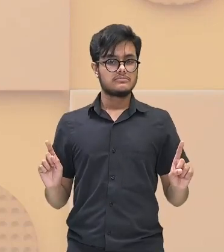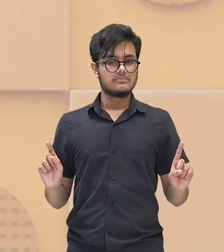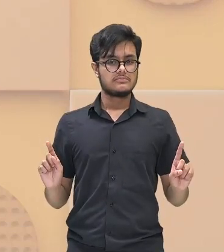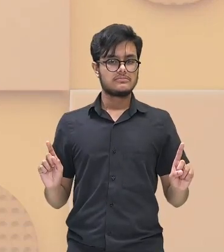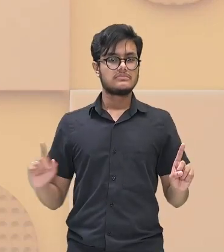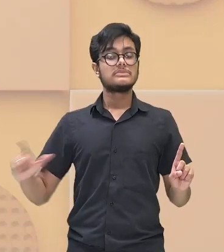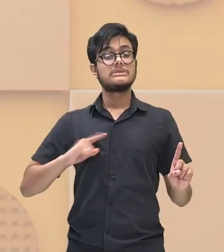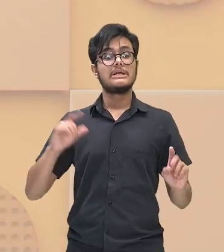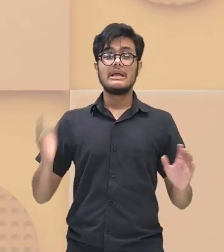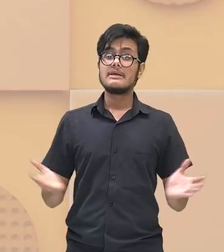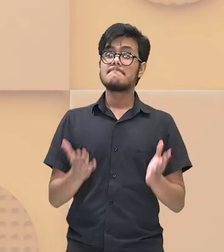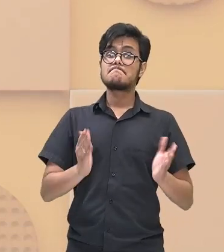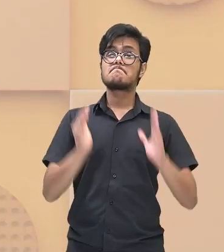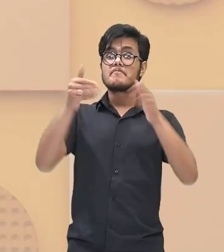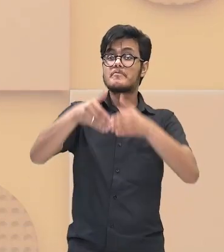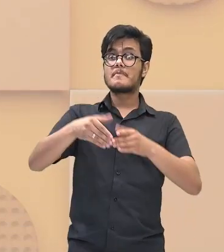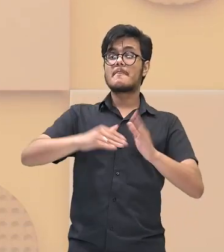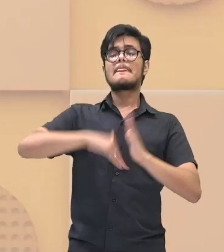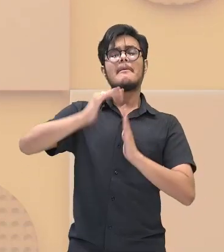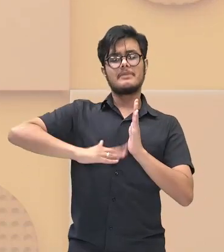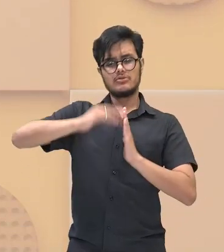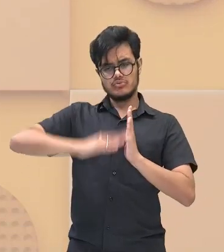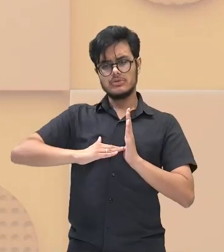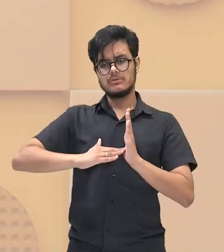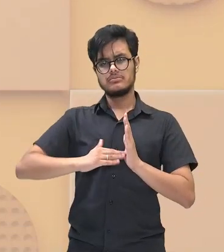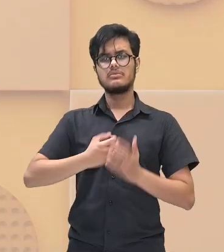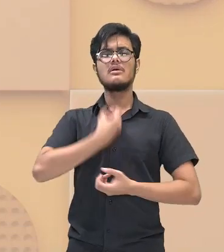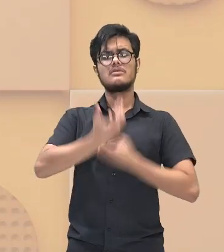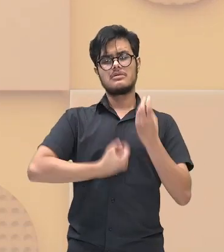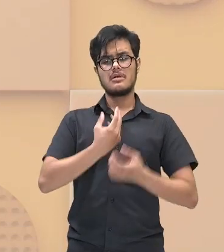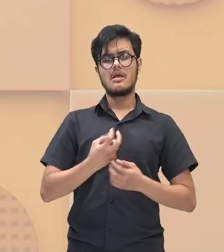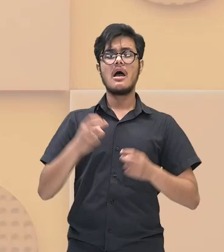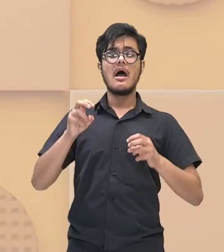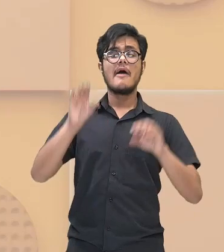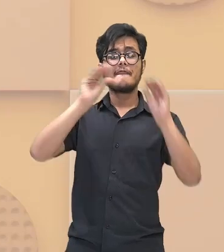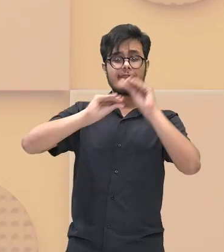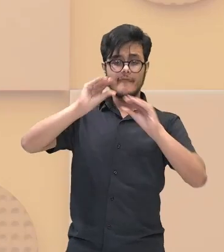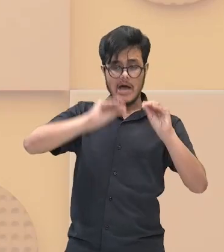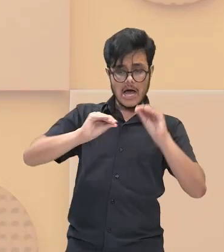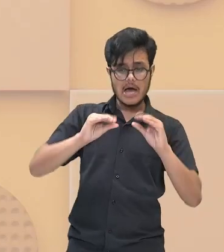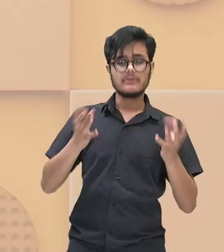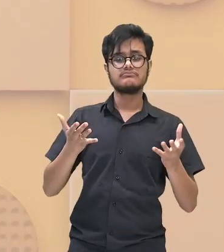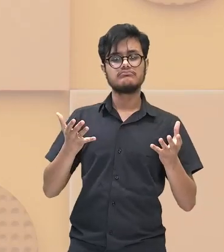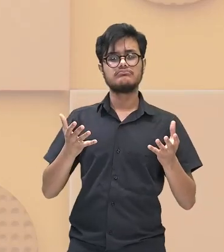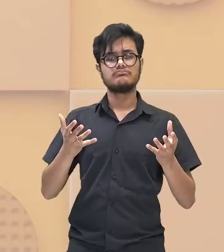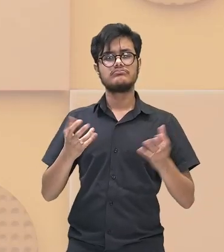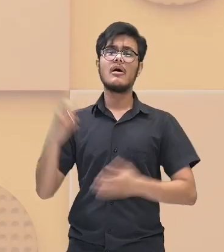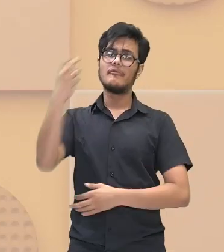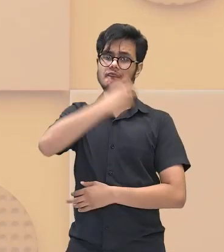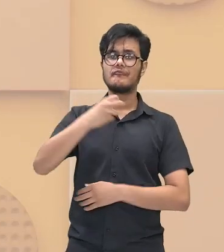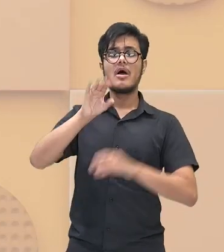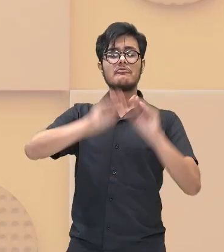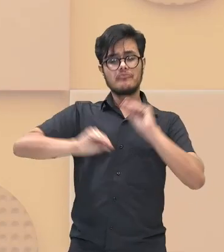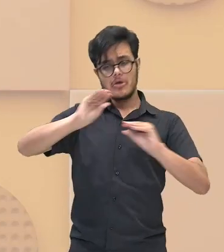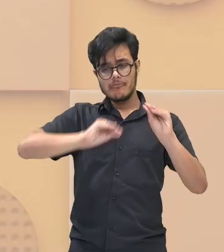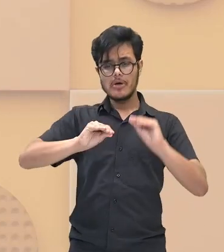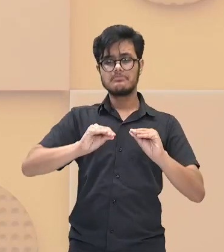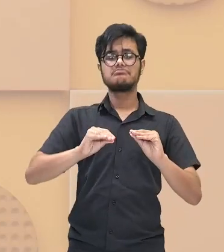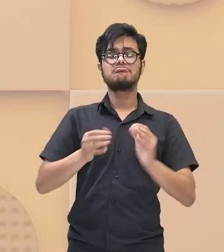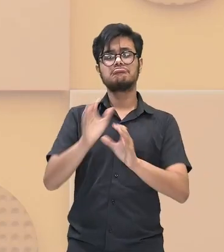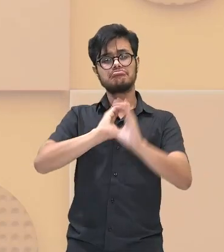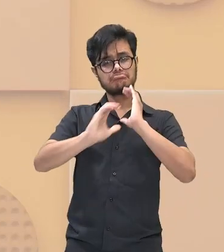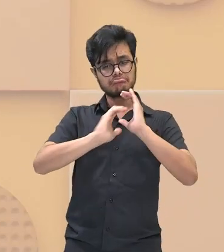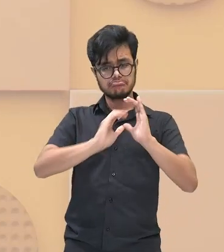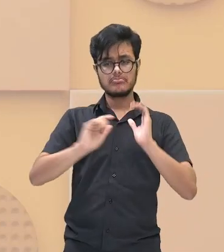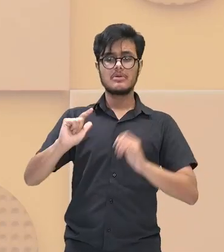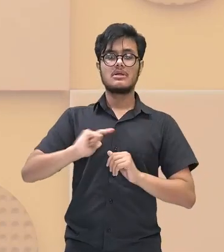muita ênfase à transmissão oral, à oralidade, ou seja, a transmissão do